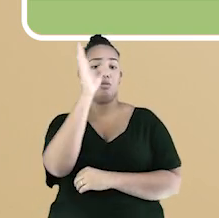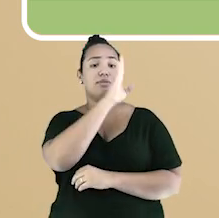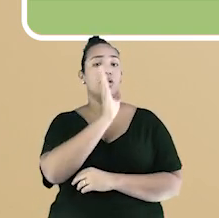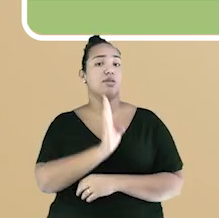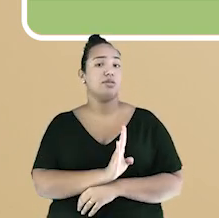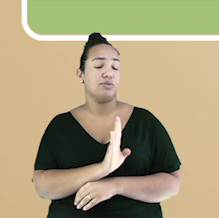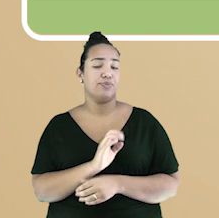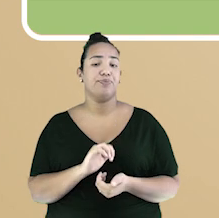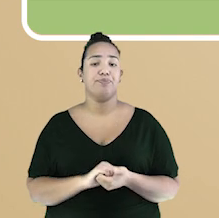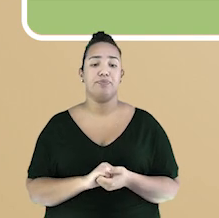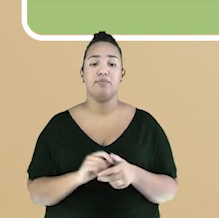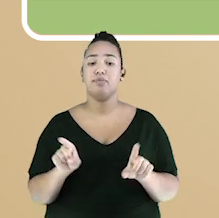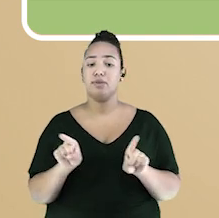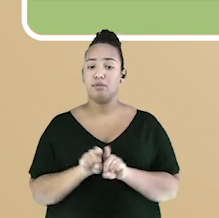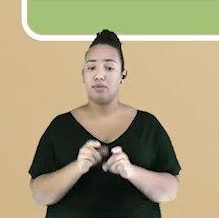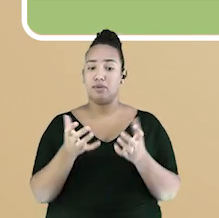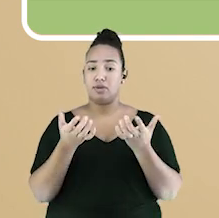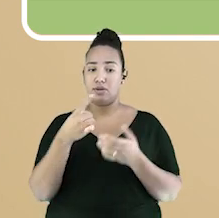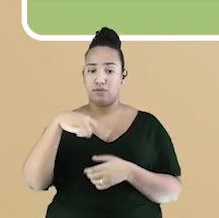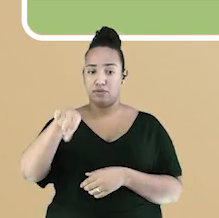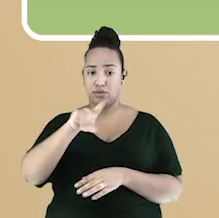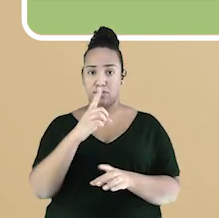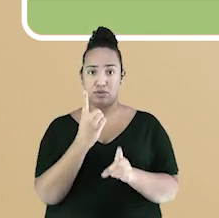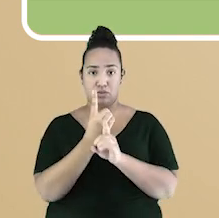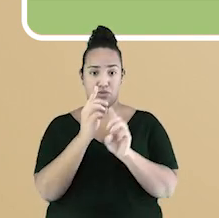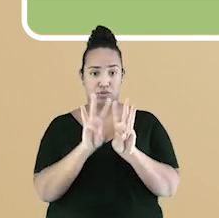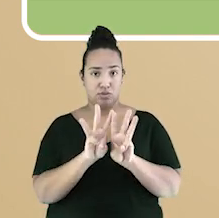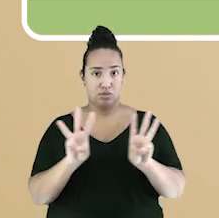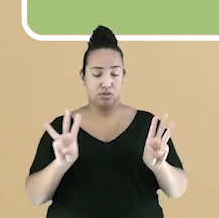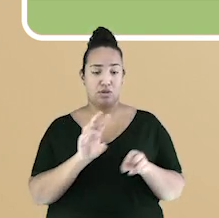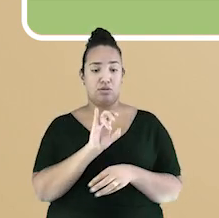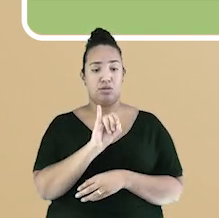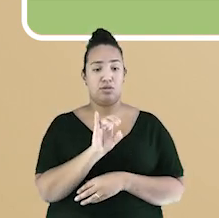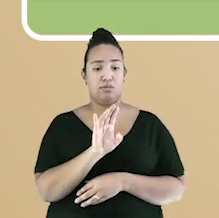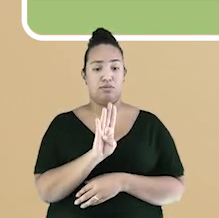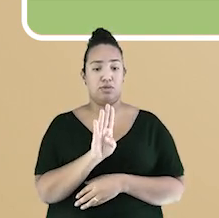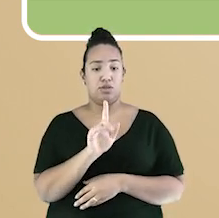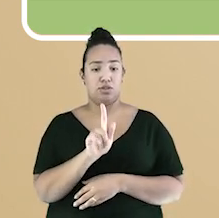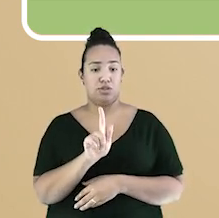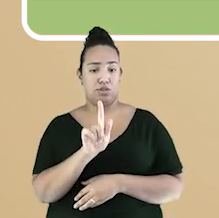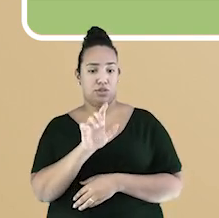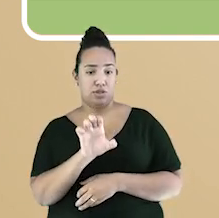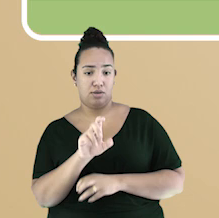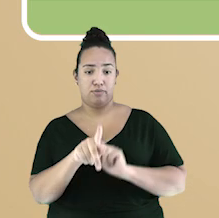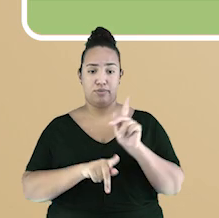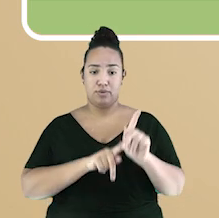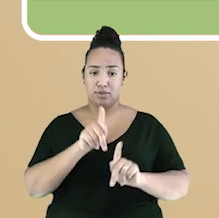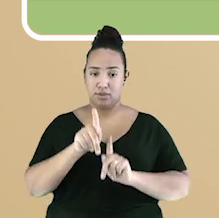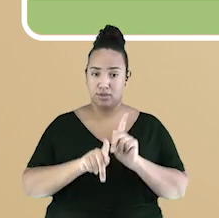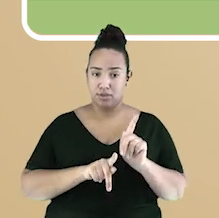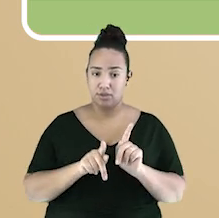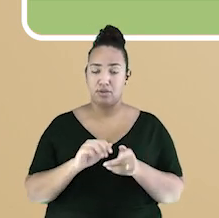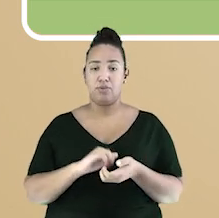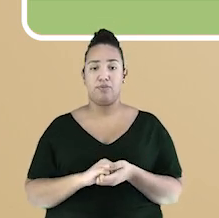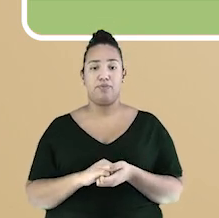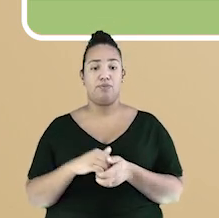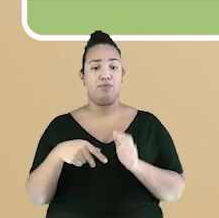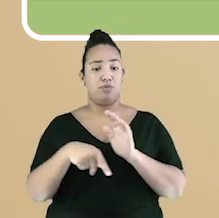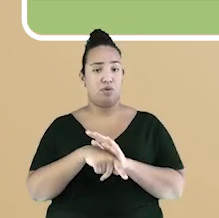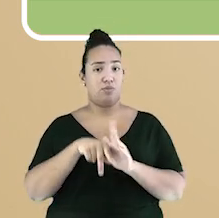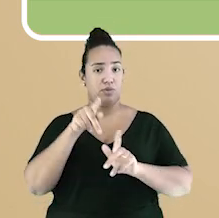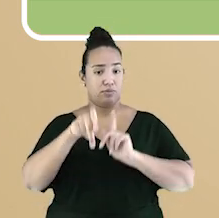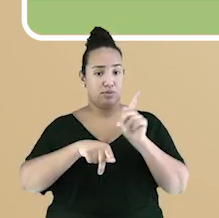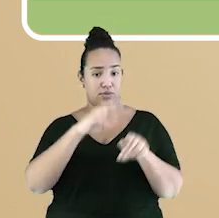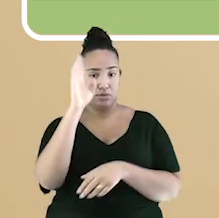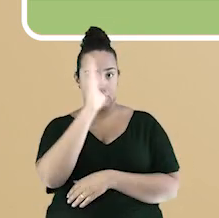Brasil? Quero também que vocês entrem no site do IBGE População, em projeção da população